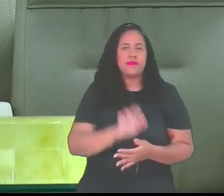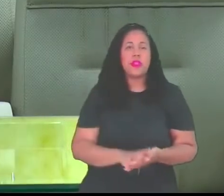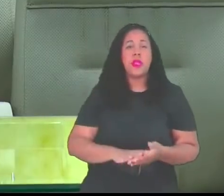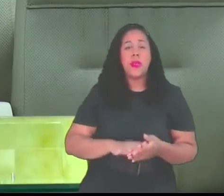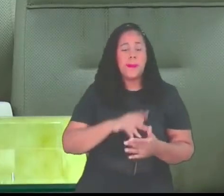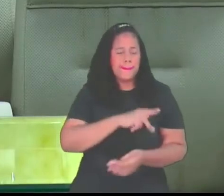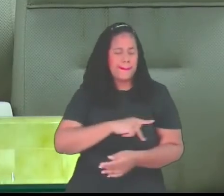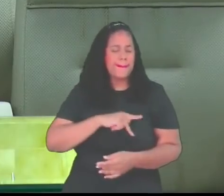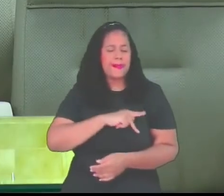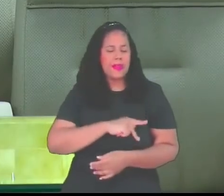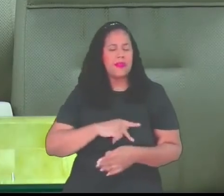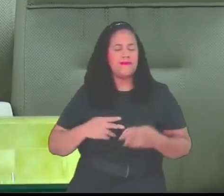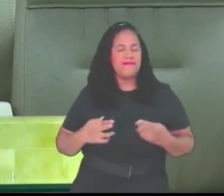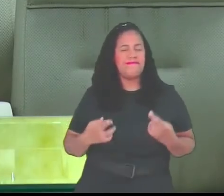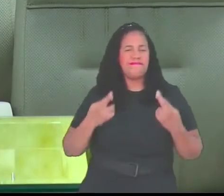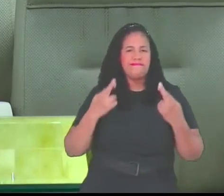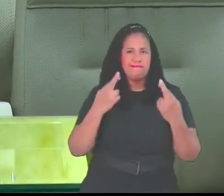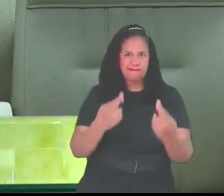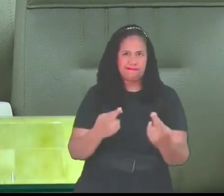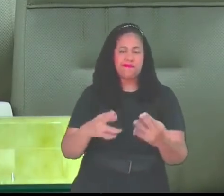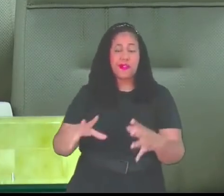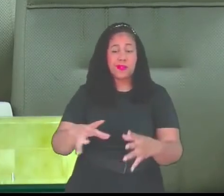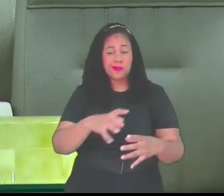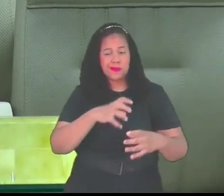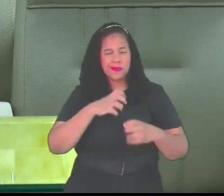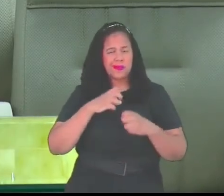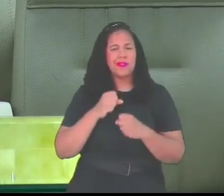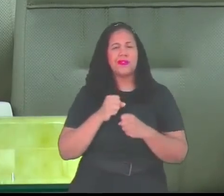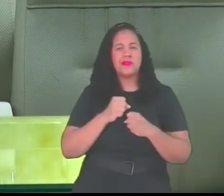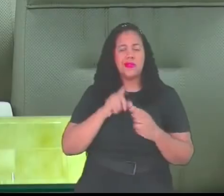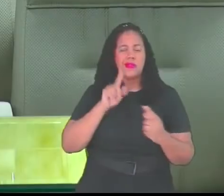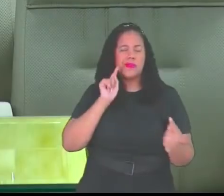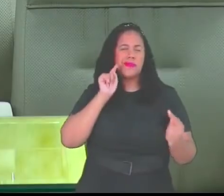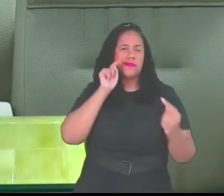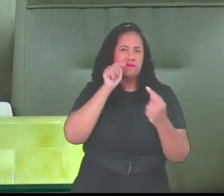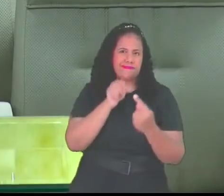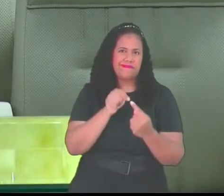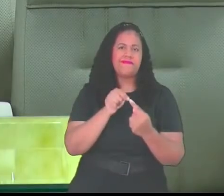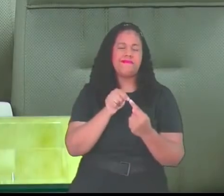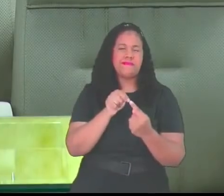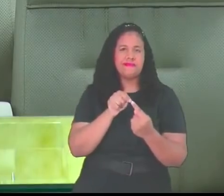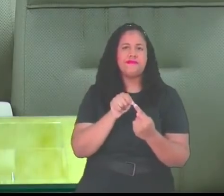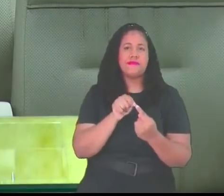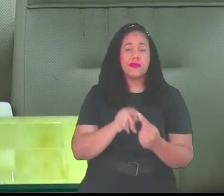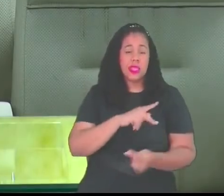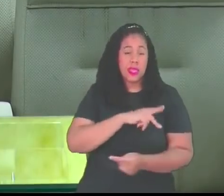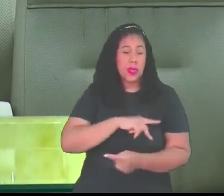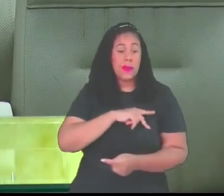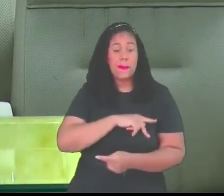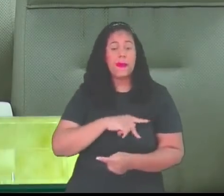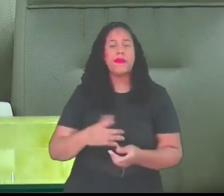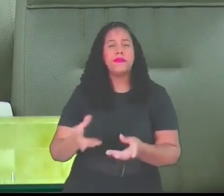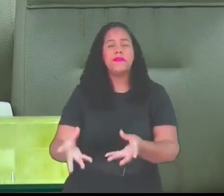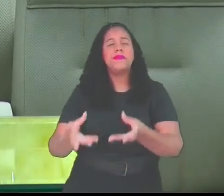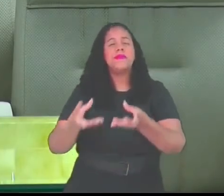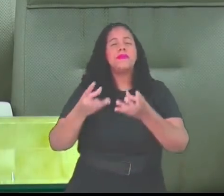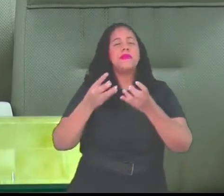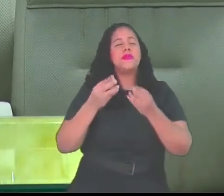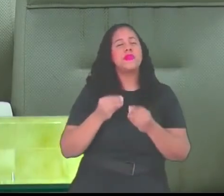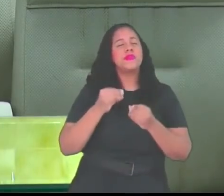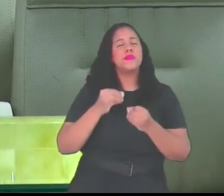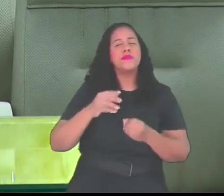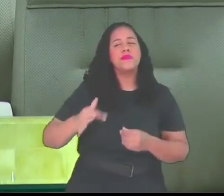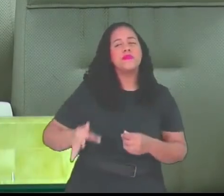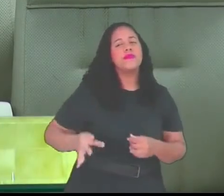tomou isso como esperança, Paulo tomou isso como objetivo, Paulo tomou isso como